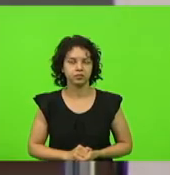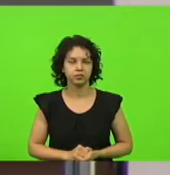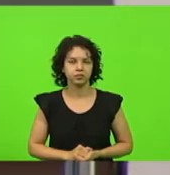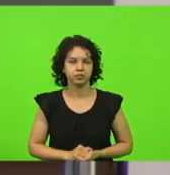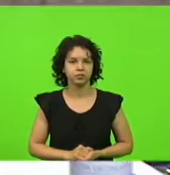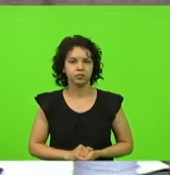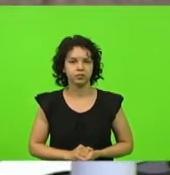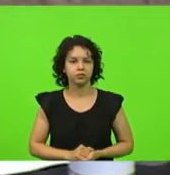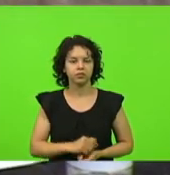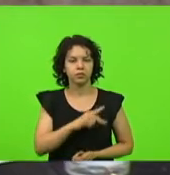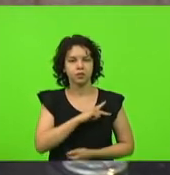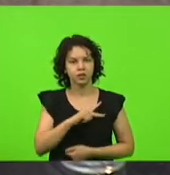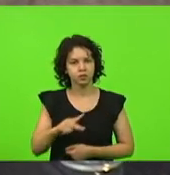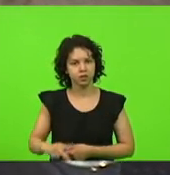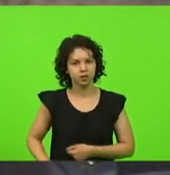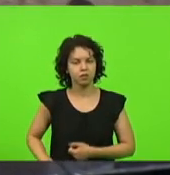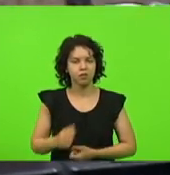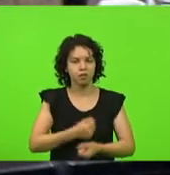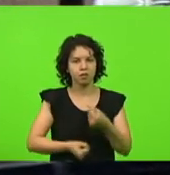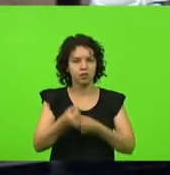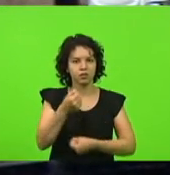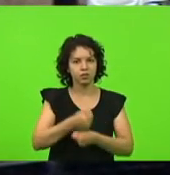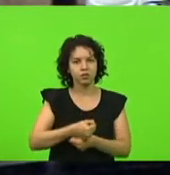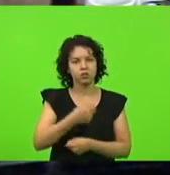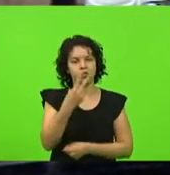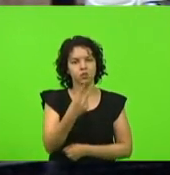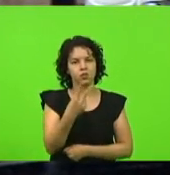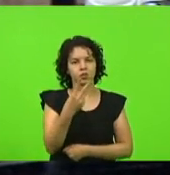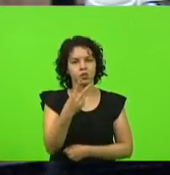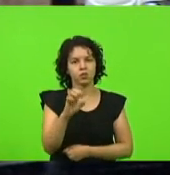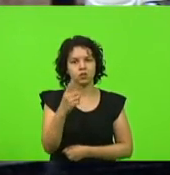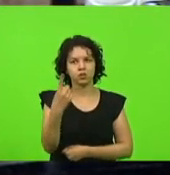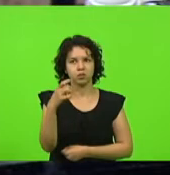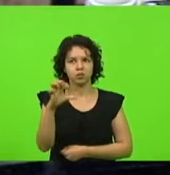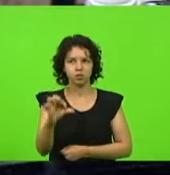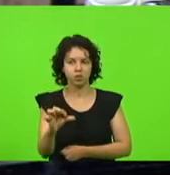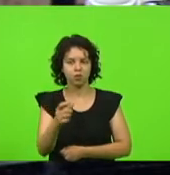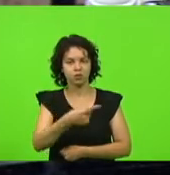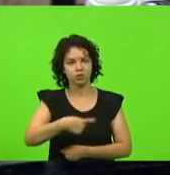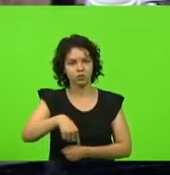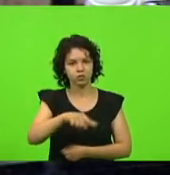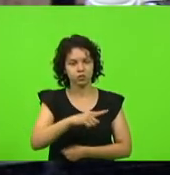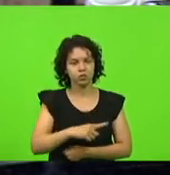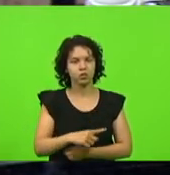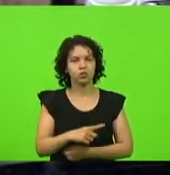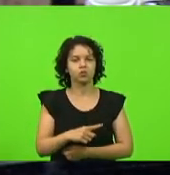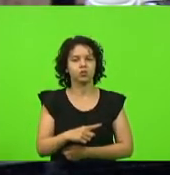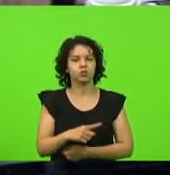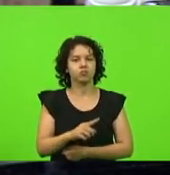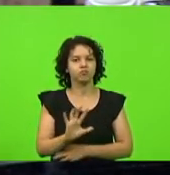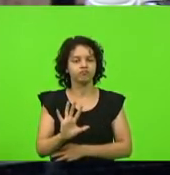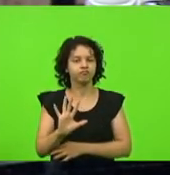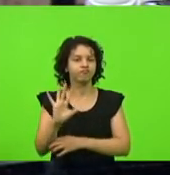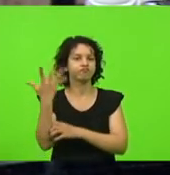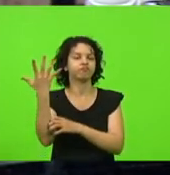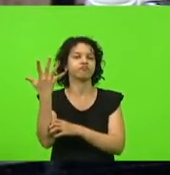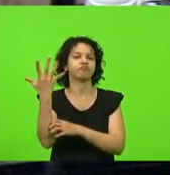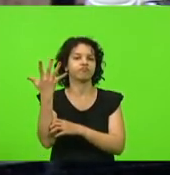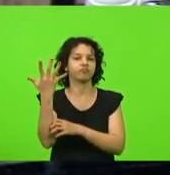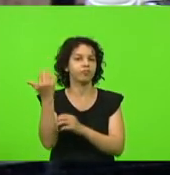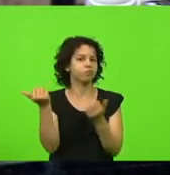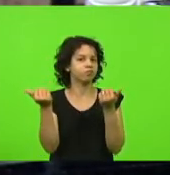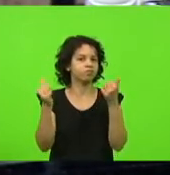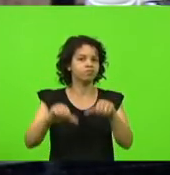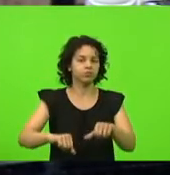Presidente, em 2019, nós tivemos um desastre na nota do